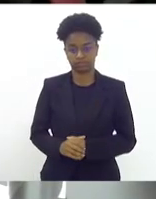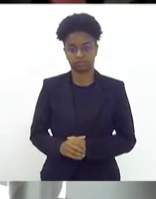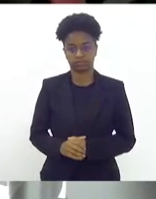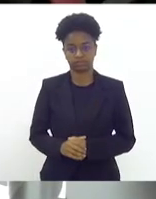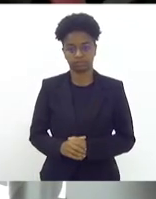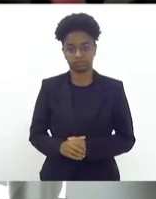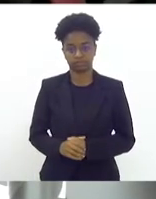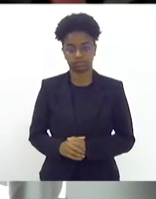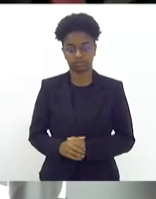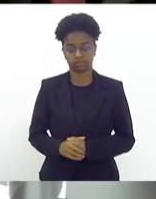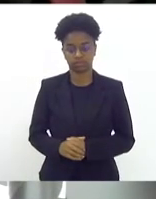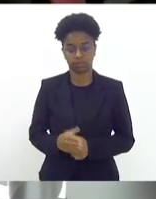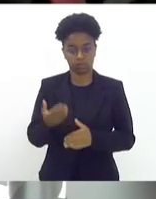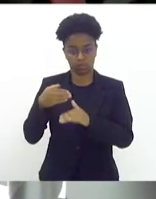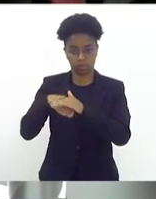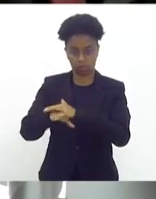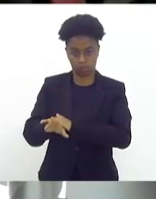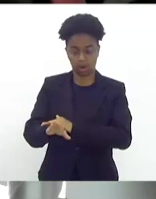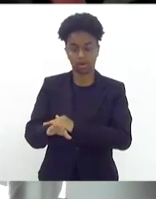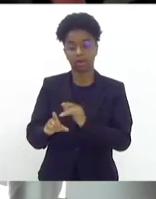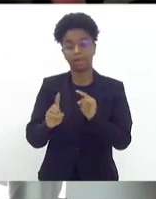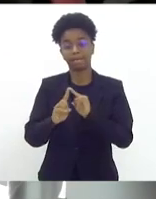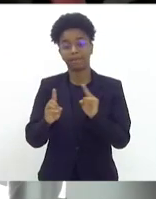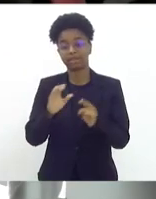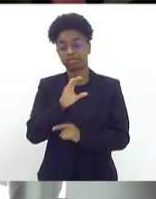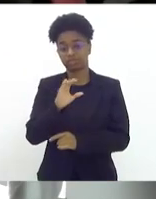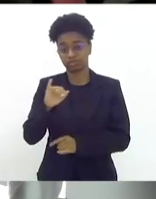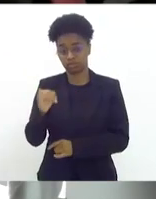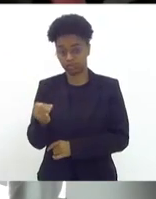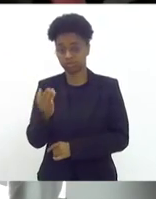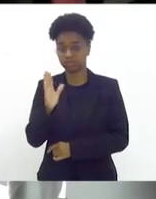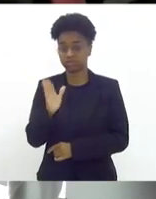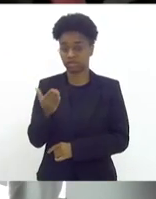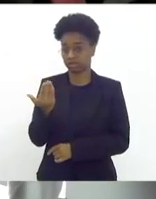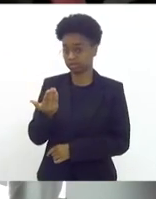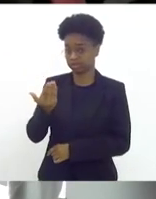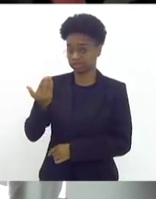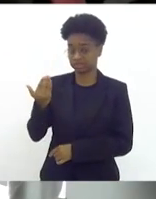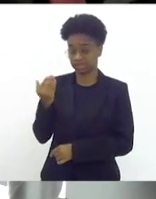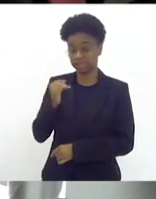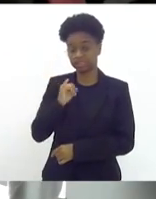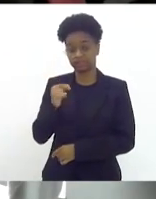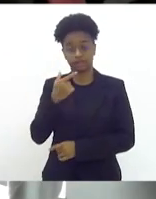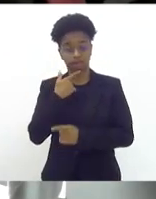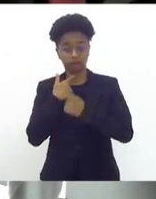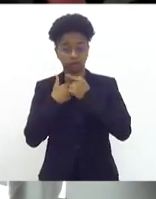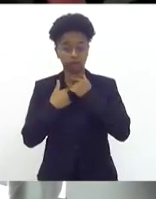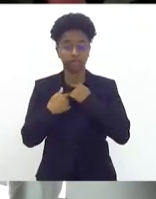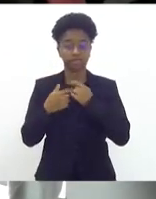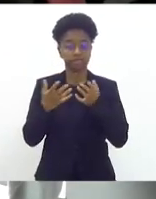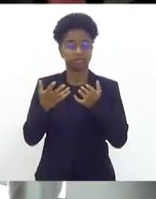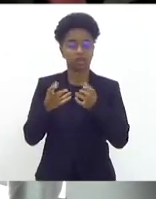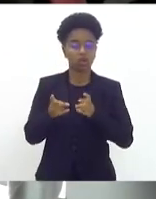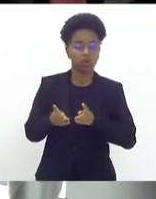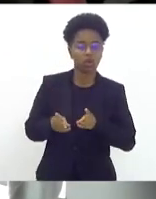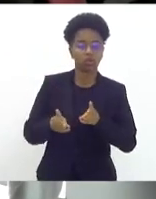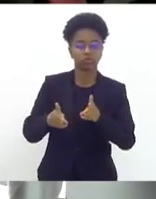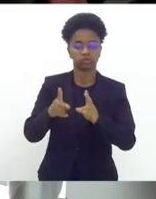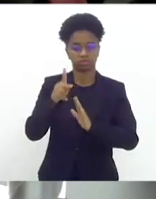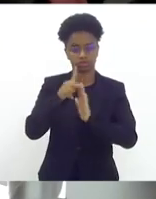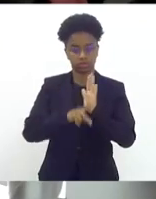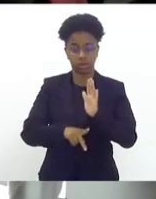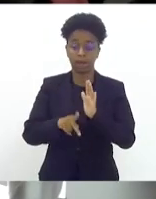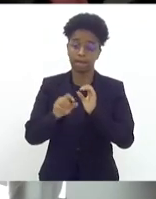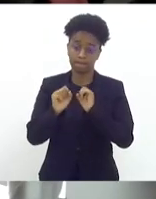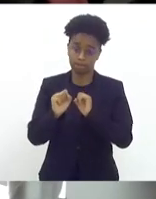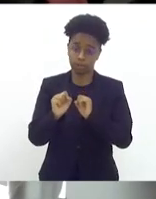A CCJ já teve tempo que, para fazer o projeto caminhar, num caso como esse, podia ser